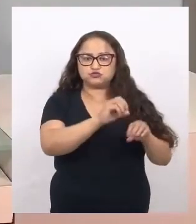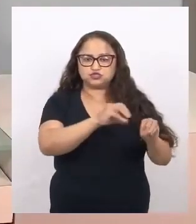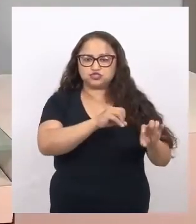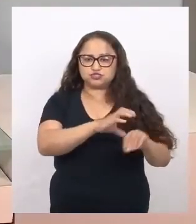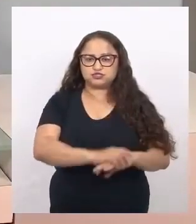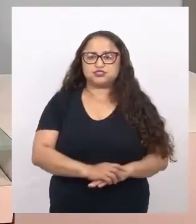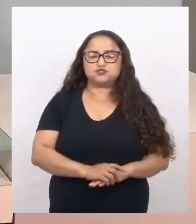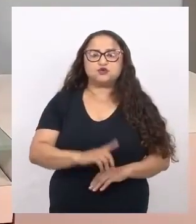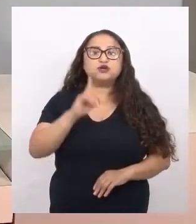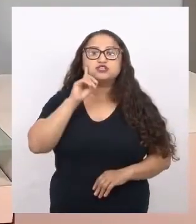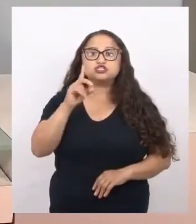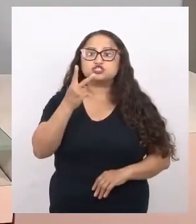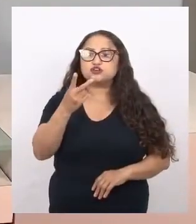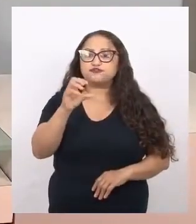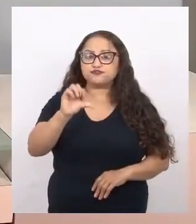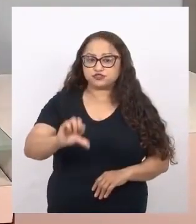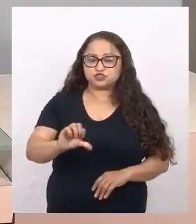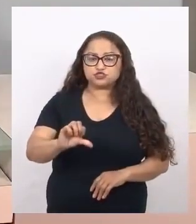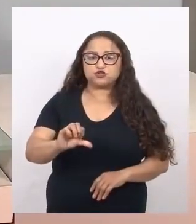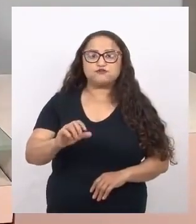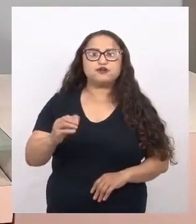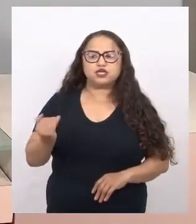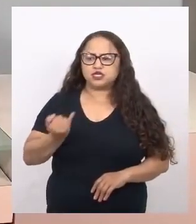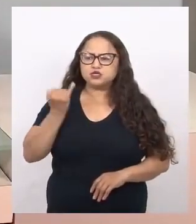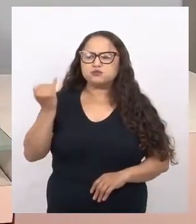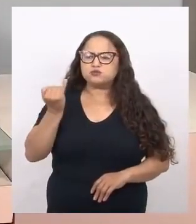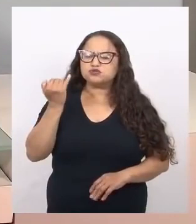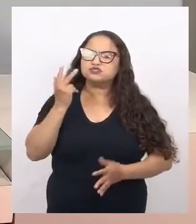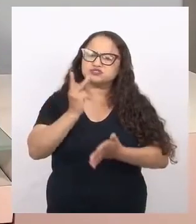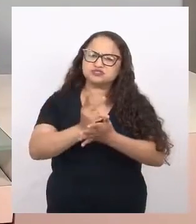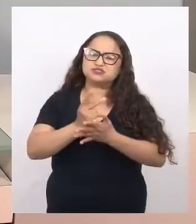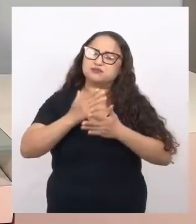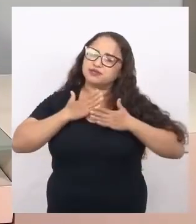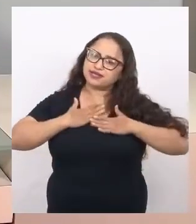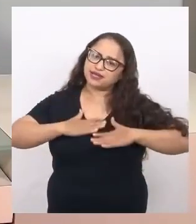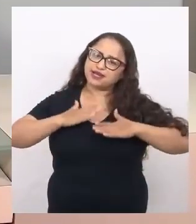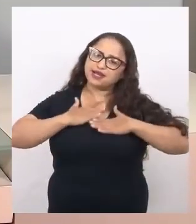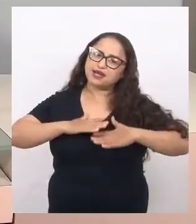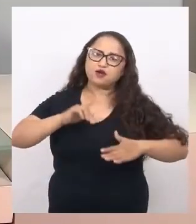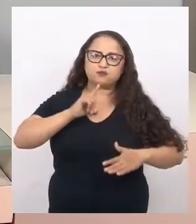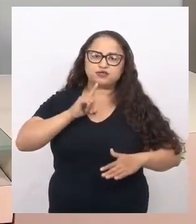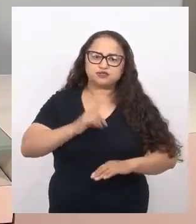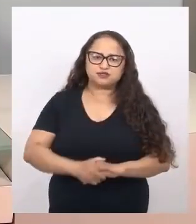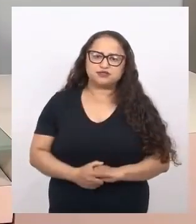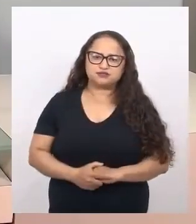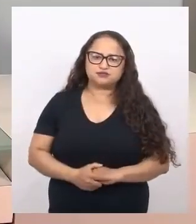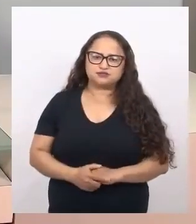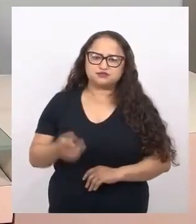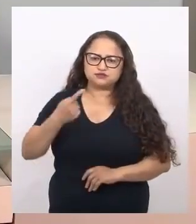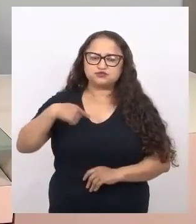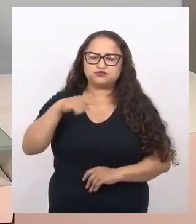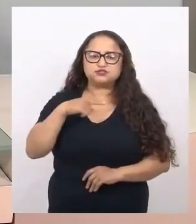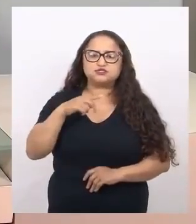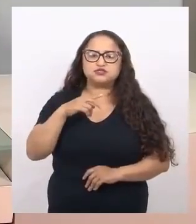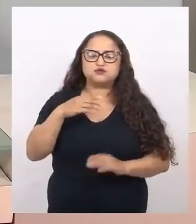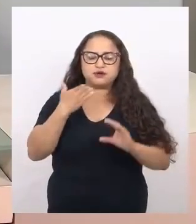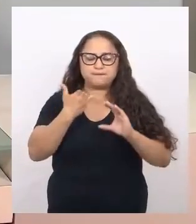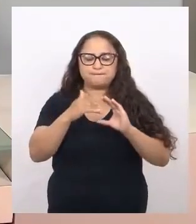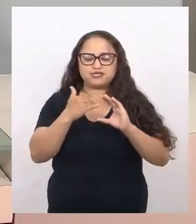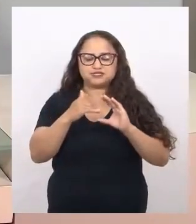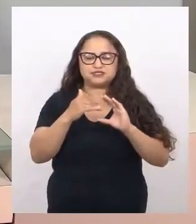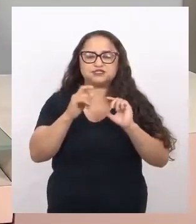bastante importante que essa conferência do saldo seja feita com calma. A gente recebeu aqui uma mensagem dizendo